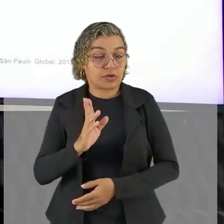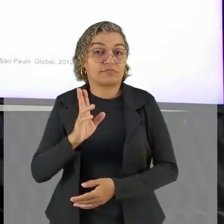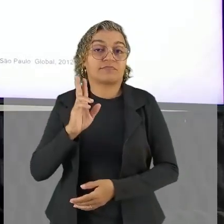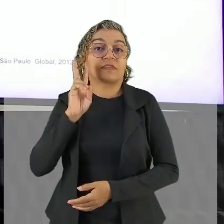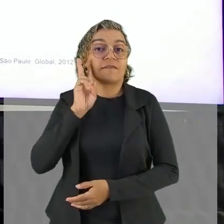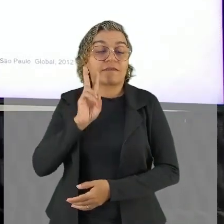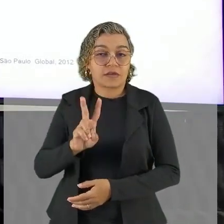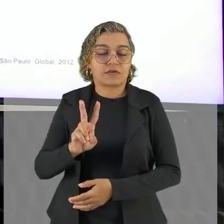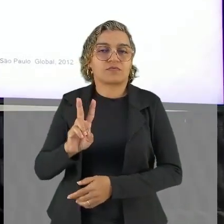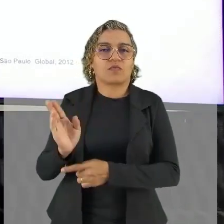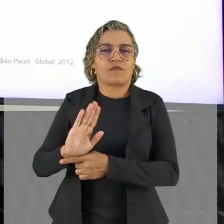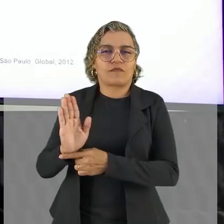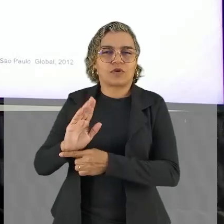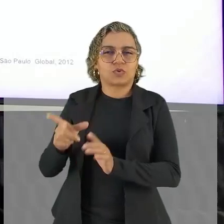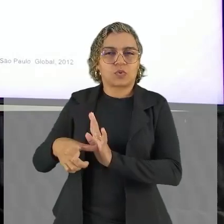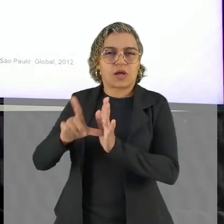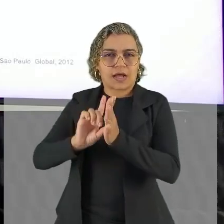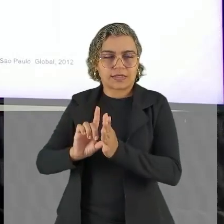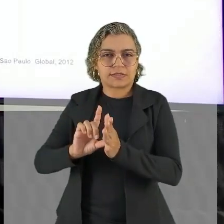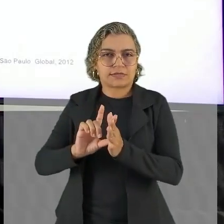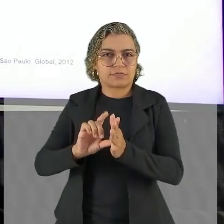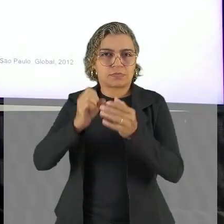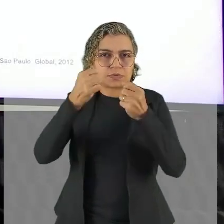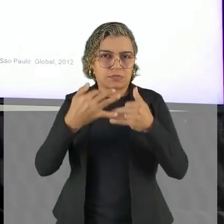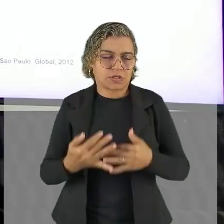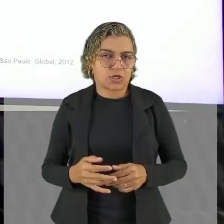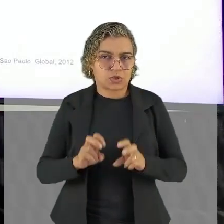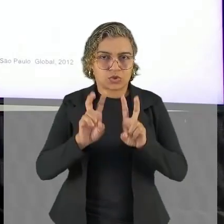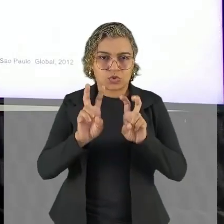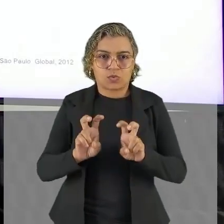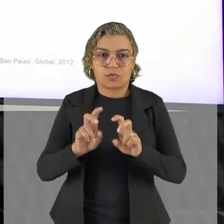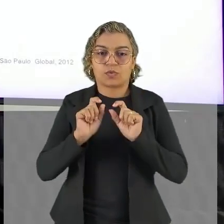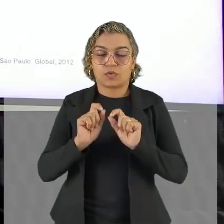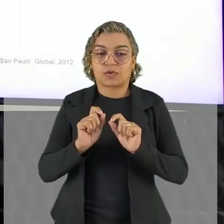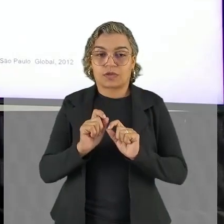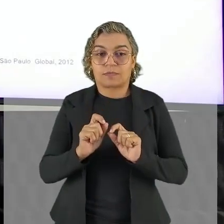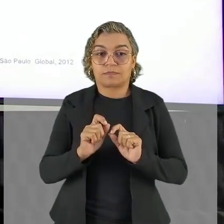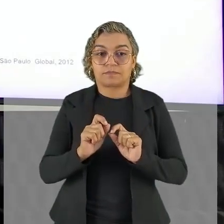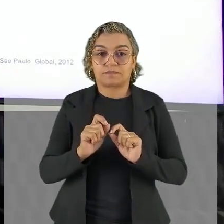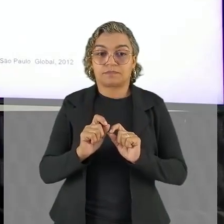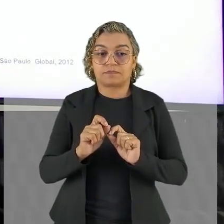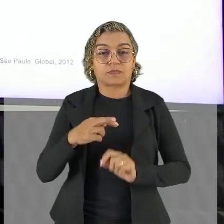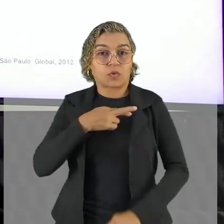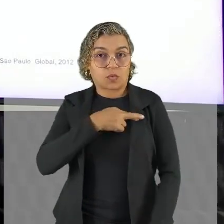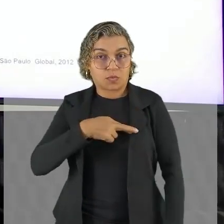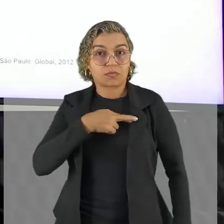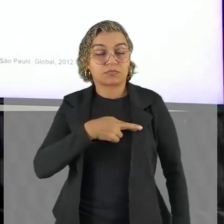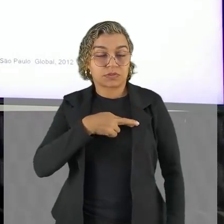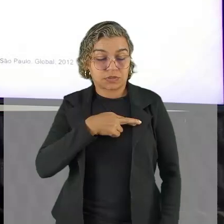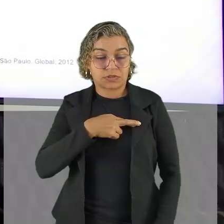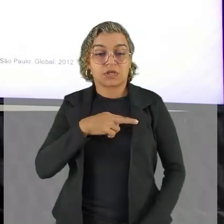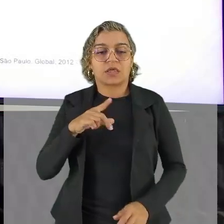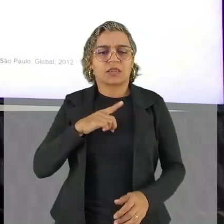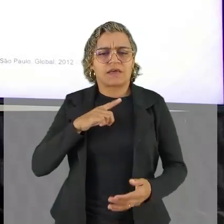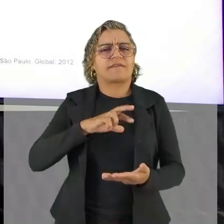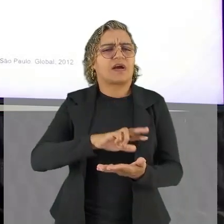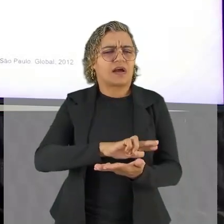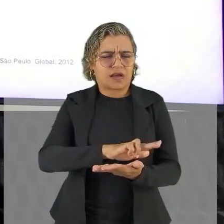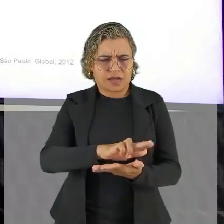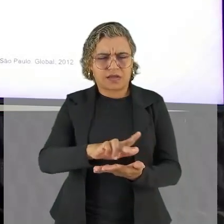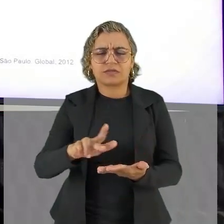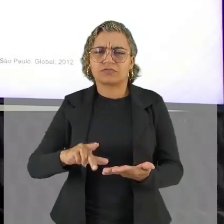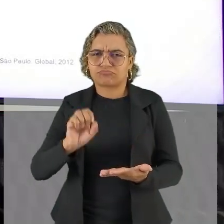no vídeo anterior, nós trouxemos um trecho desse romanceiro. Aqui a gente tem mais outro, né? São